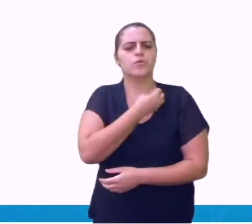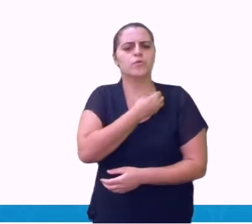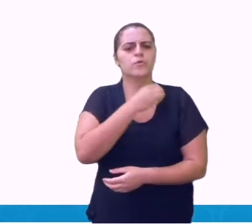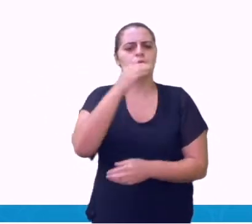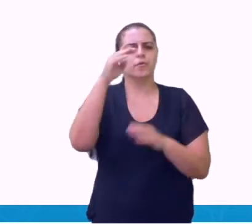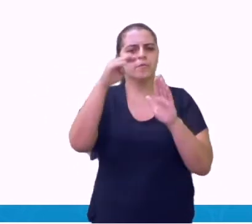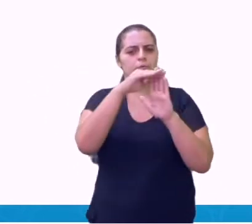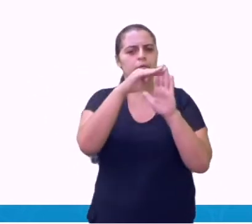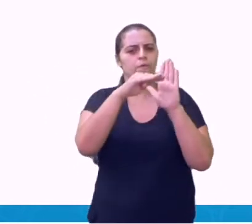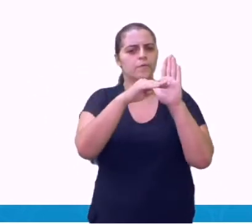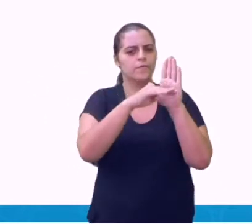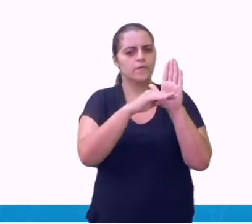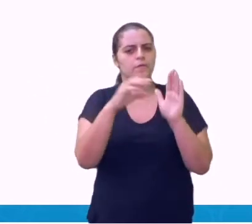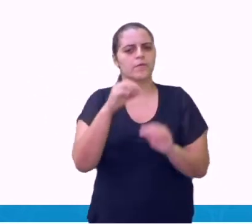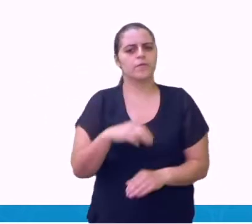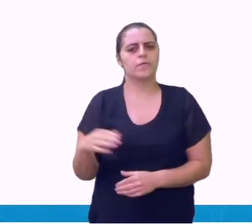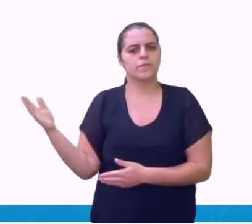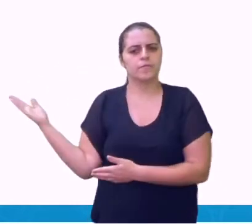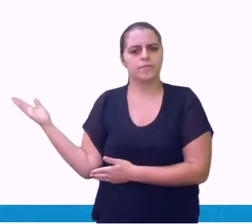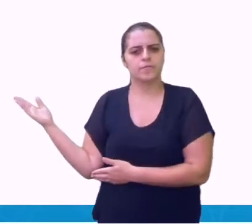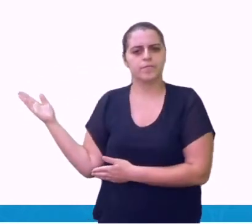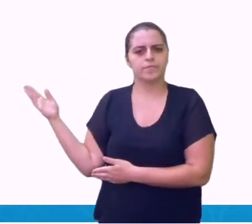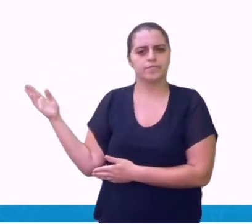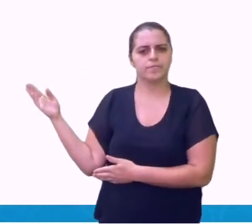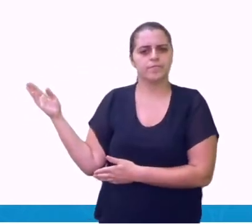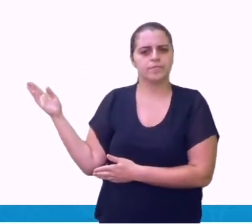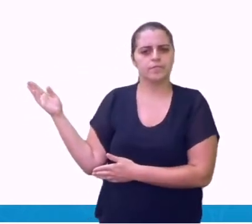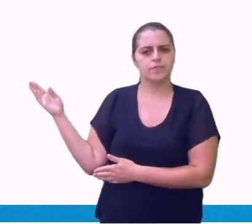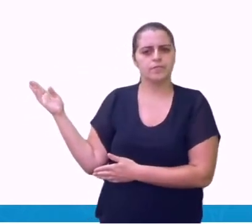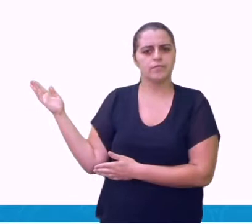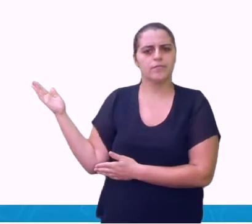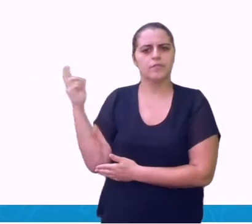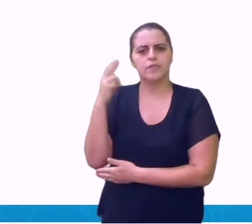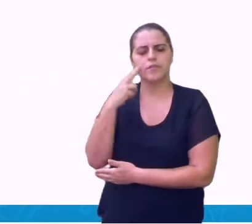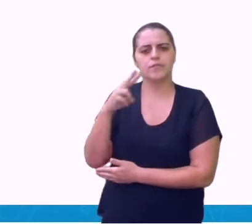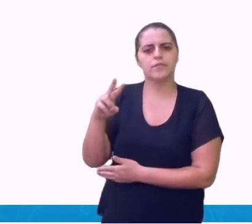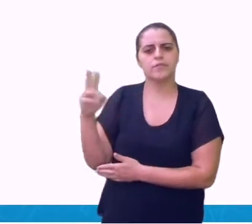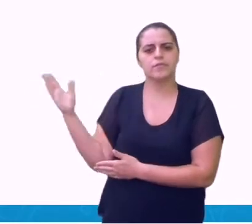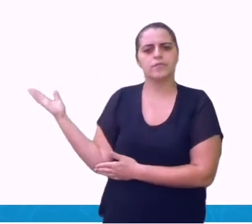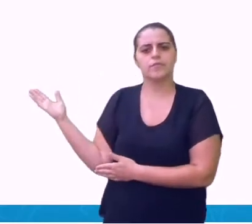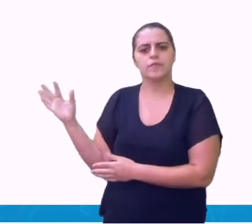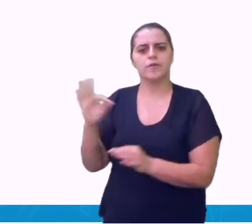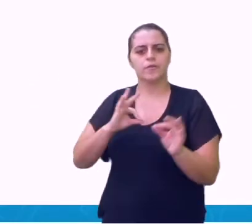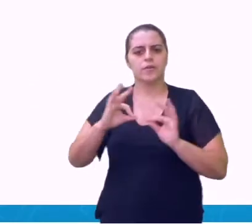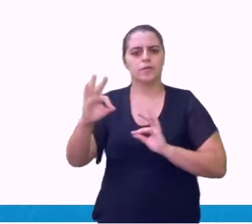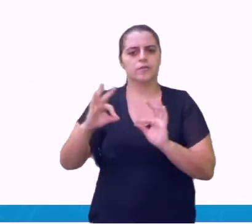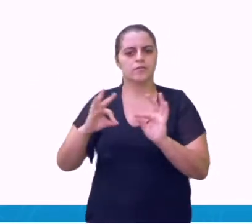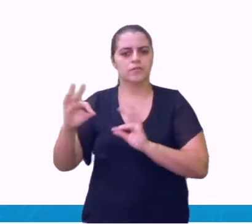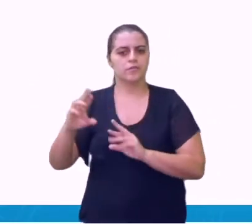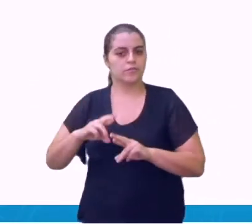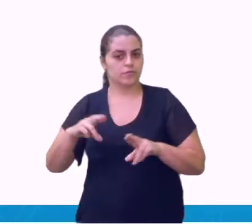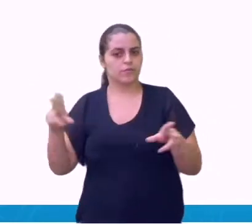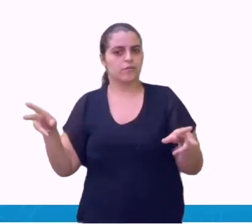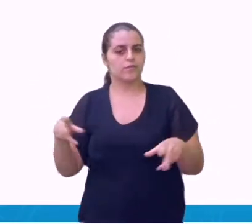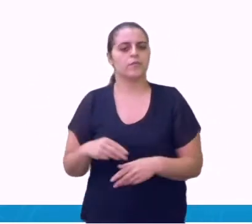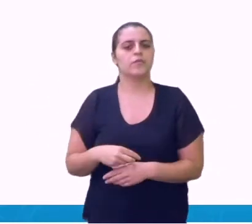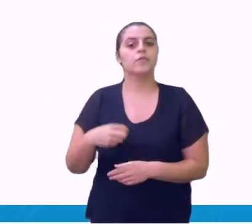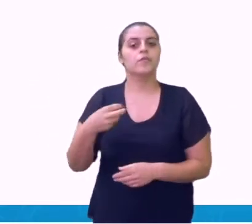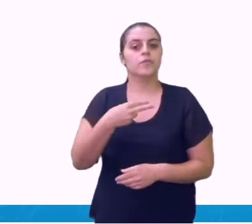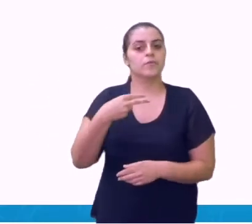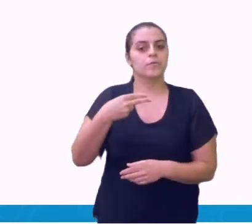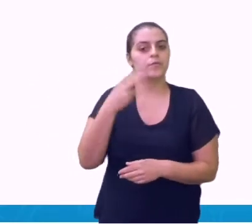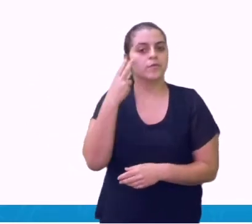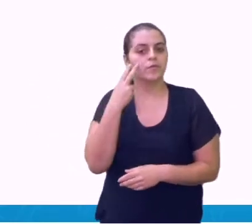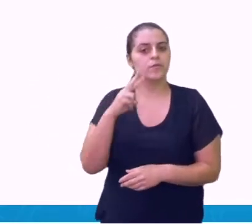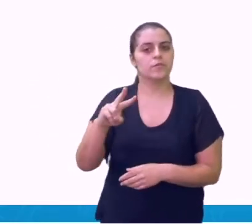caso da adição, as parcelas, elas vêm uma debaixo da outra. E o sinal de igualdade